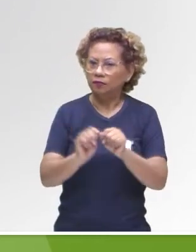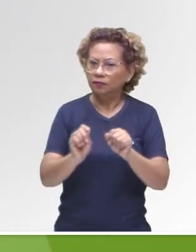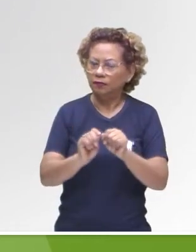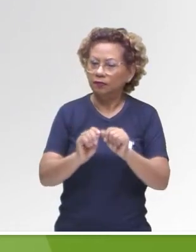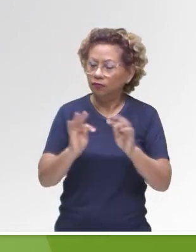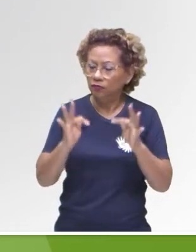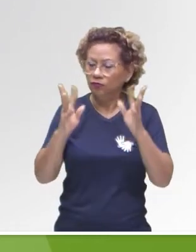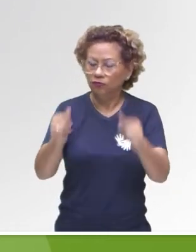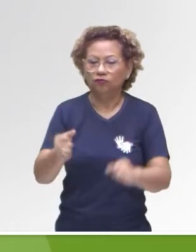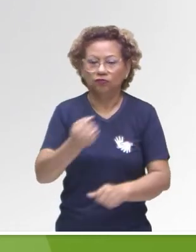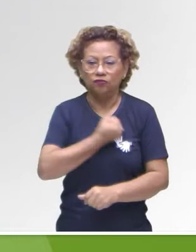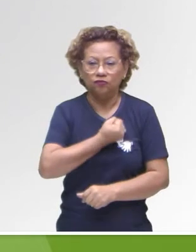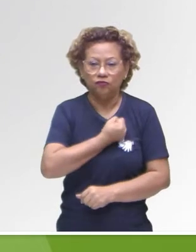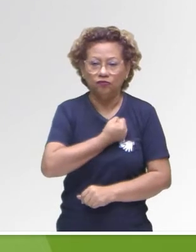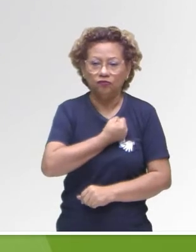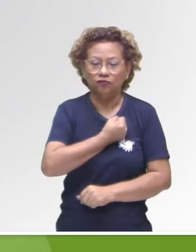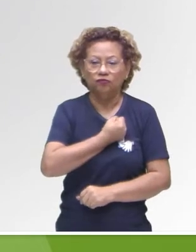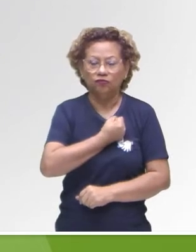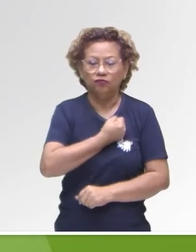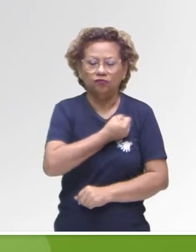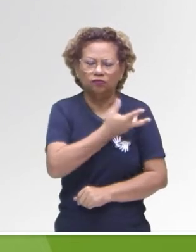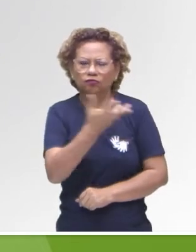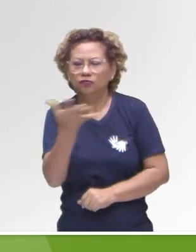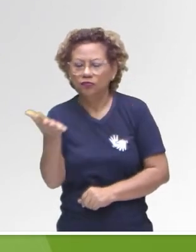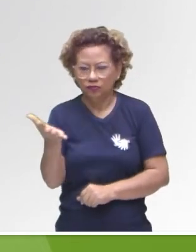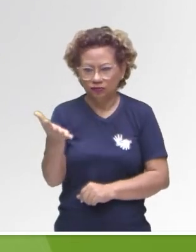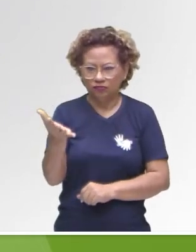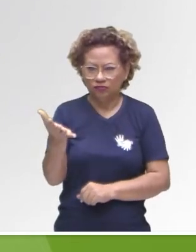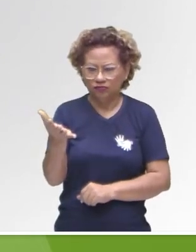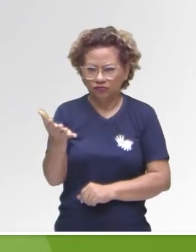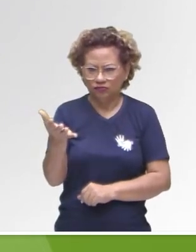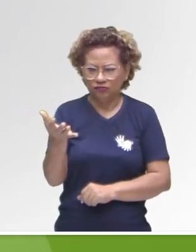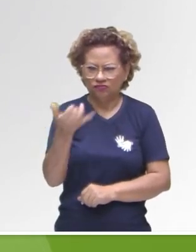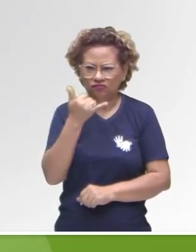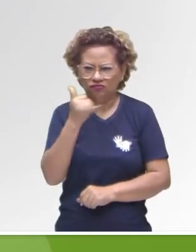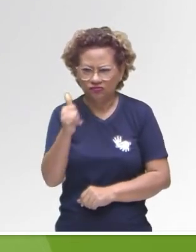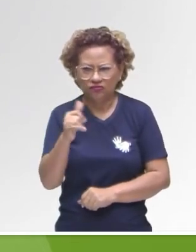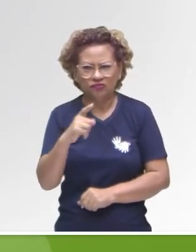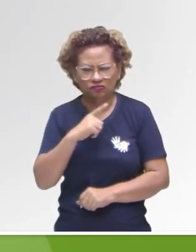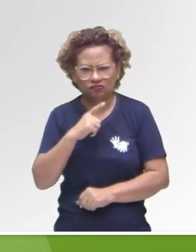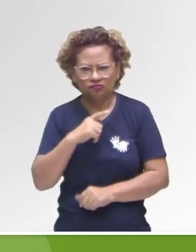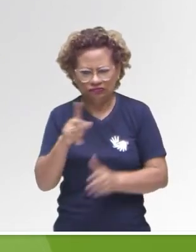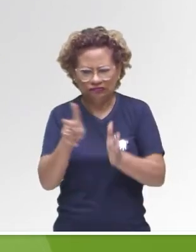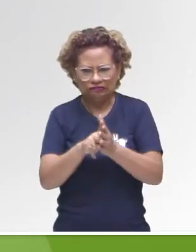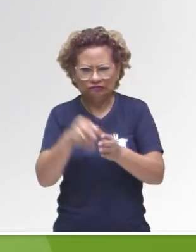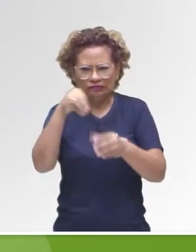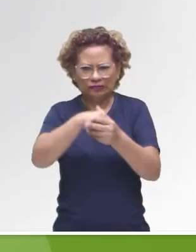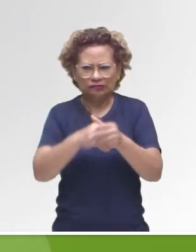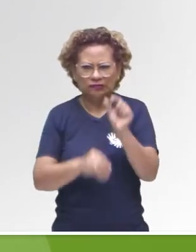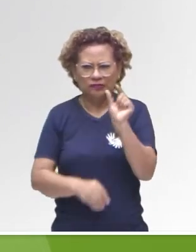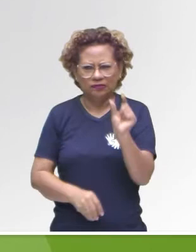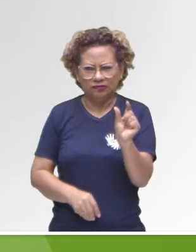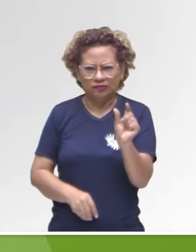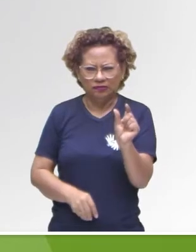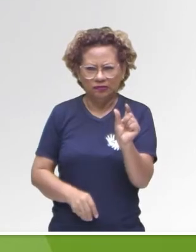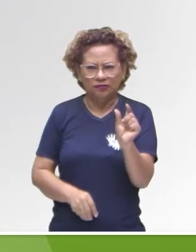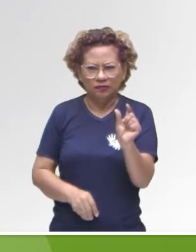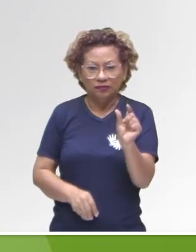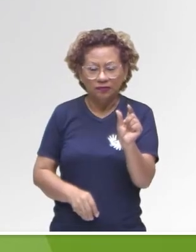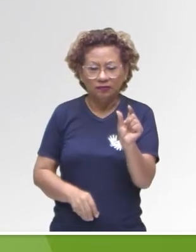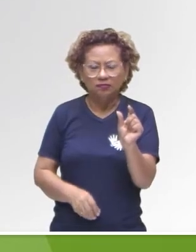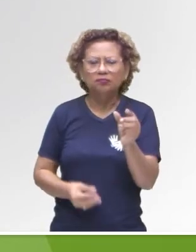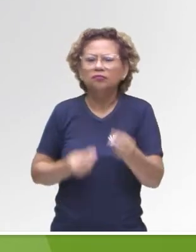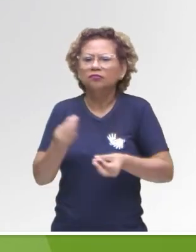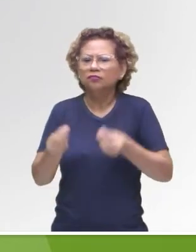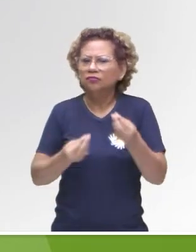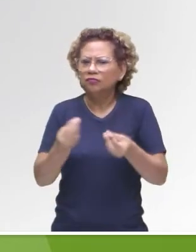valores possíveis e imagináveis de capacitores, é necessário, às vezes, que quando não se tem um capacitor daquela